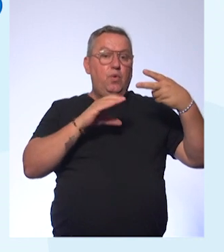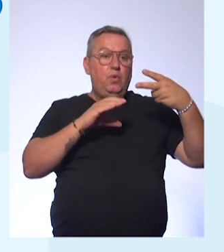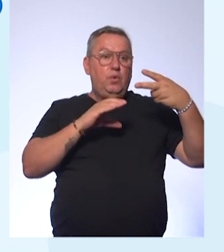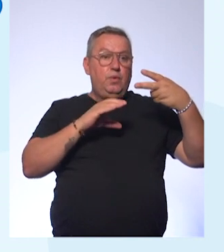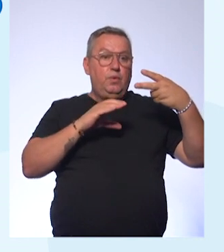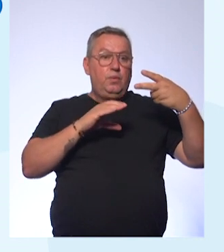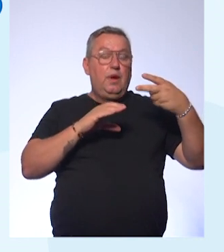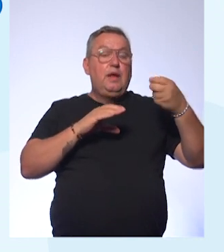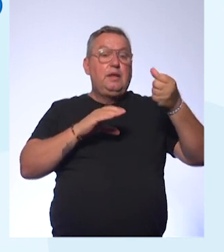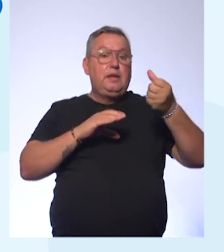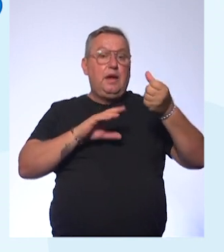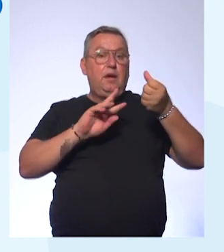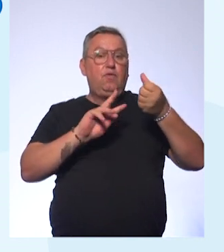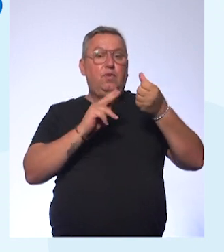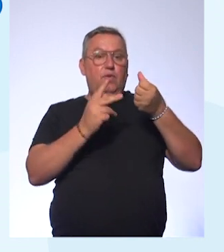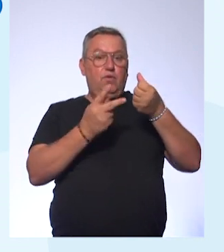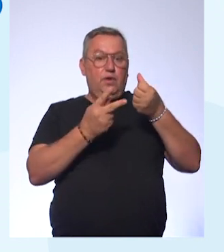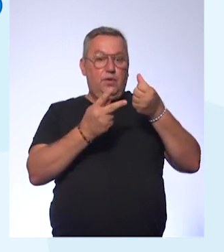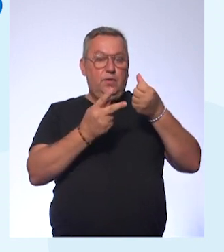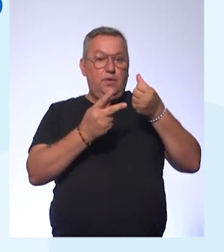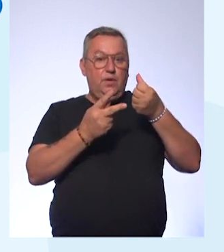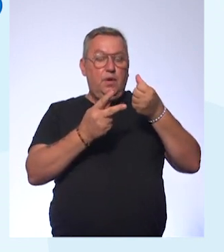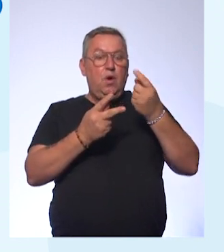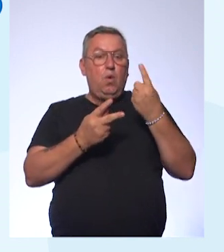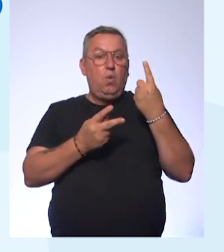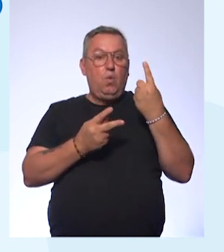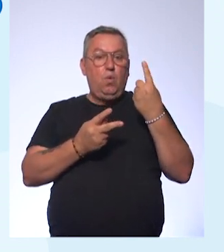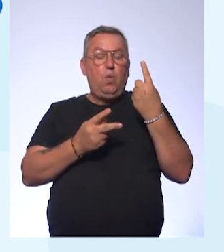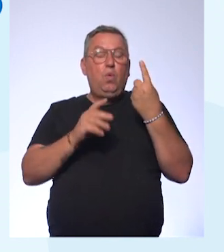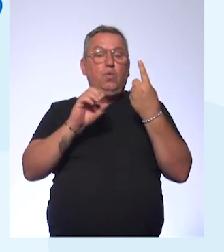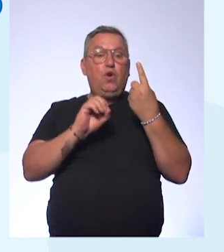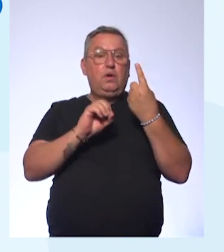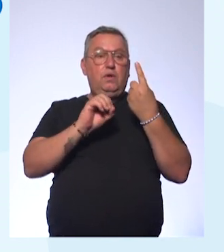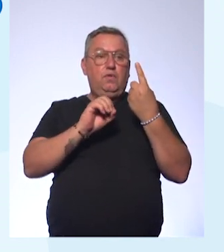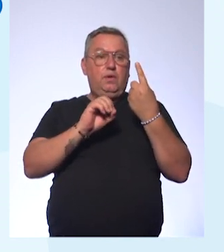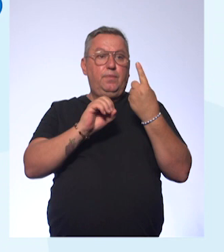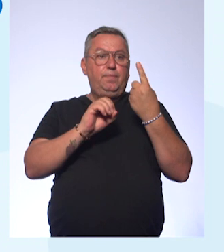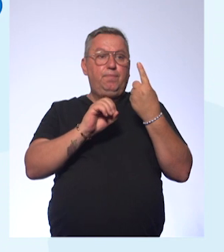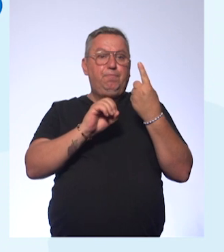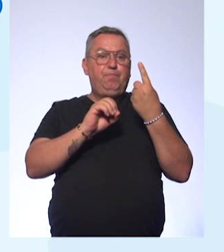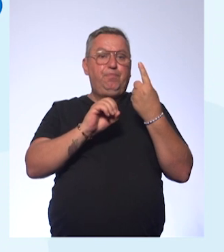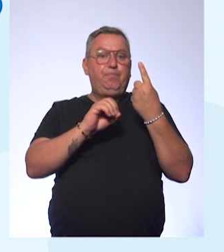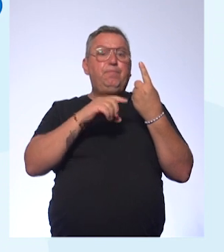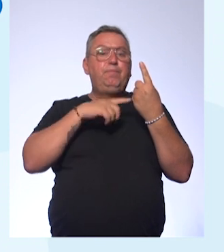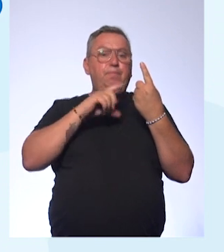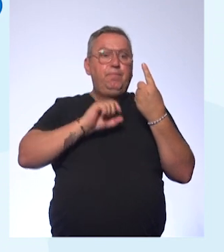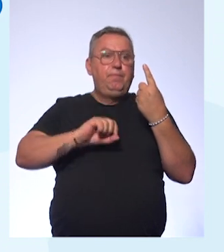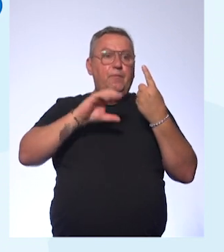de hidrogênio e 1 átomo de oxigênio, que nós temos aqui,